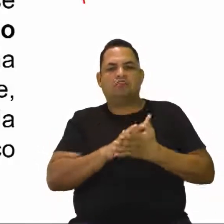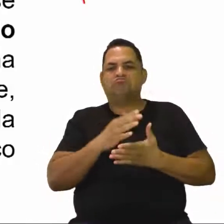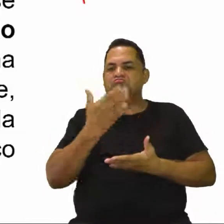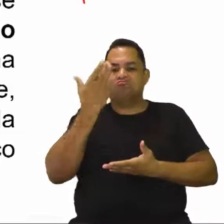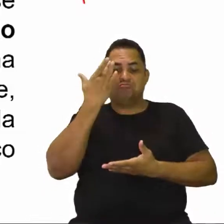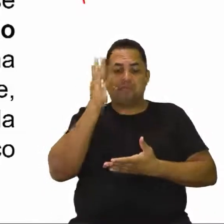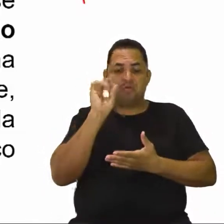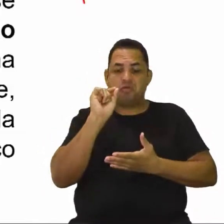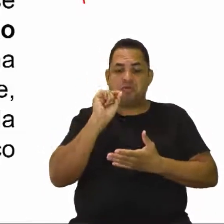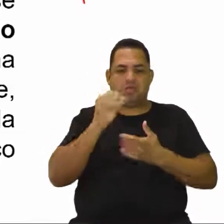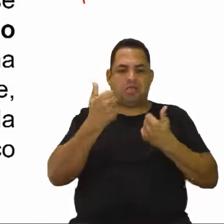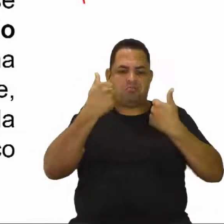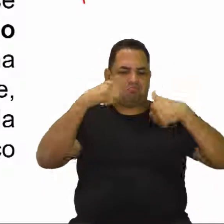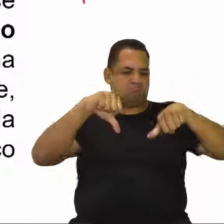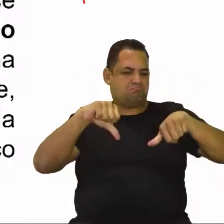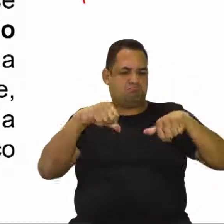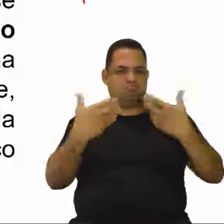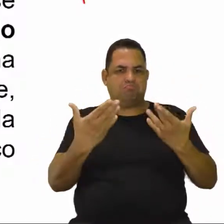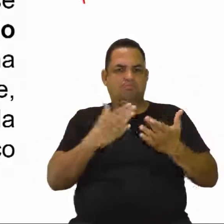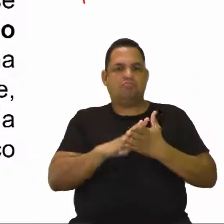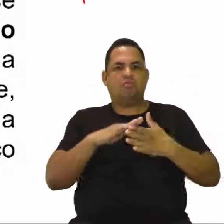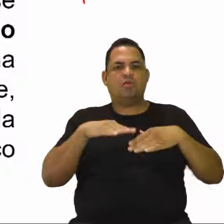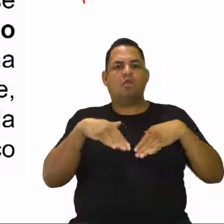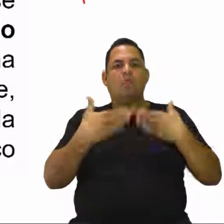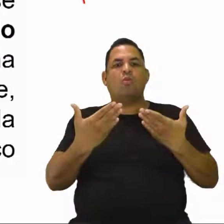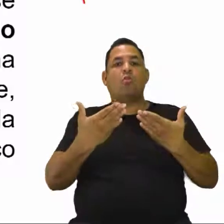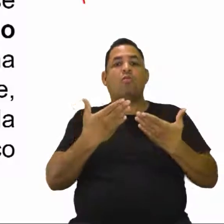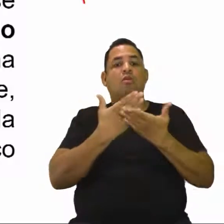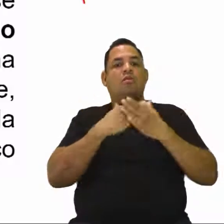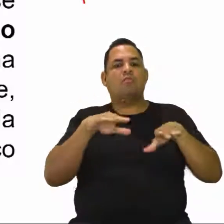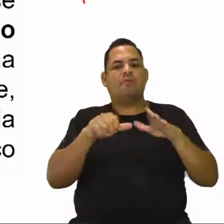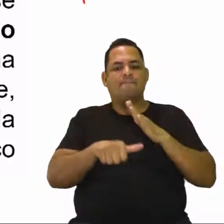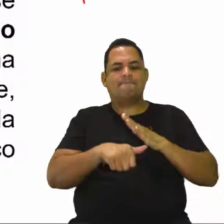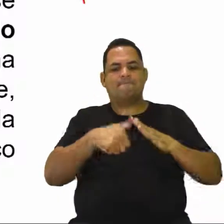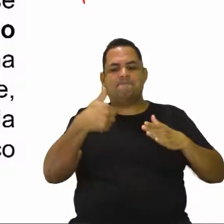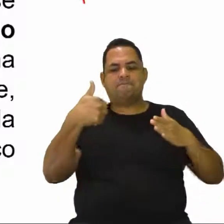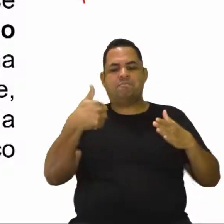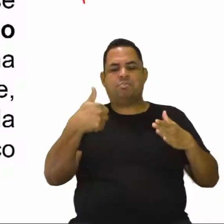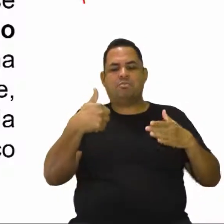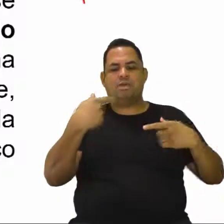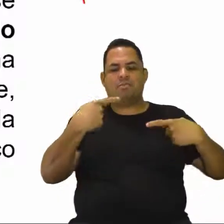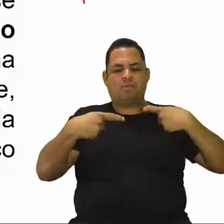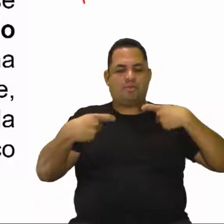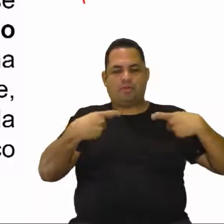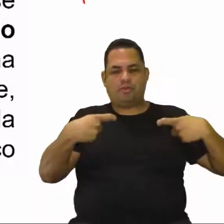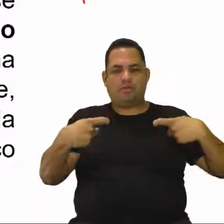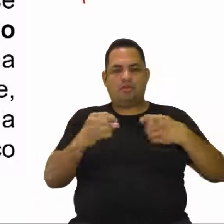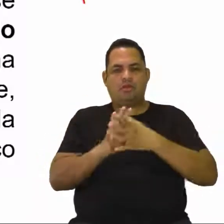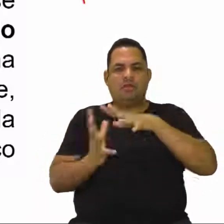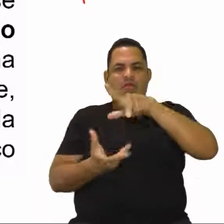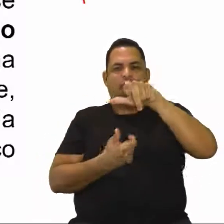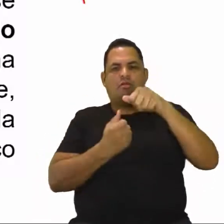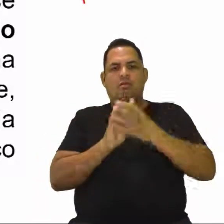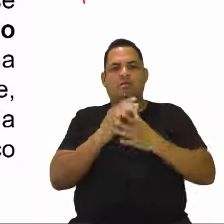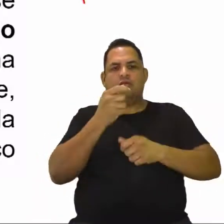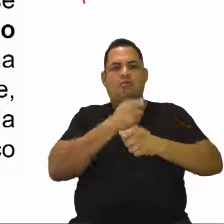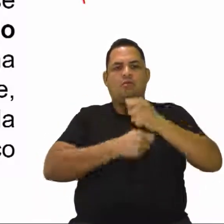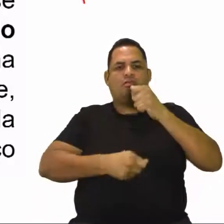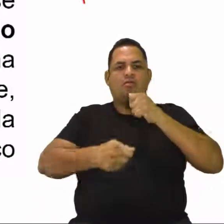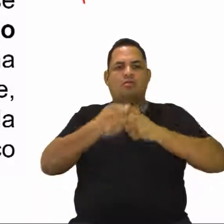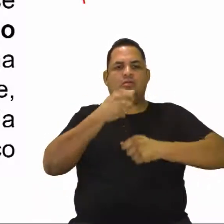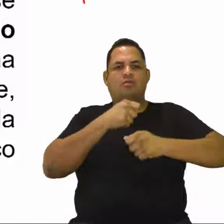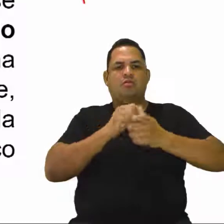que, quando acabou a Primeira Guerra Mundial, a economia americana tinha se tornado a